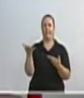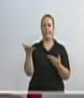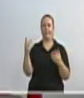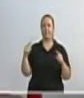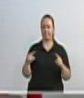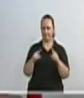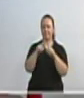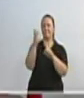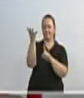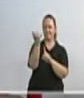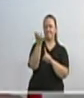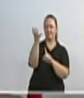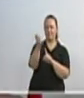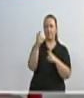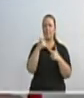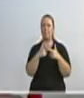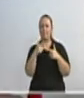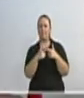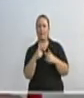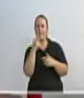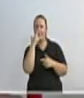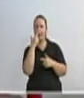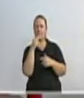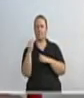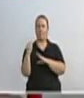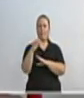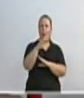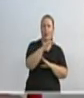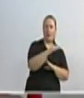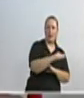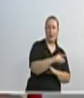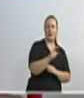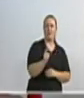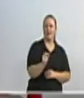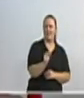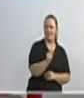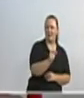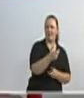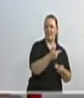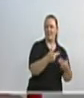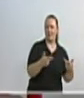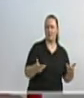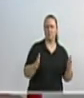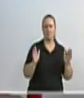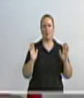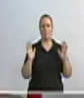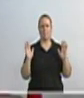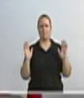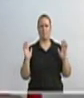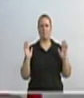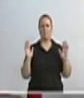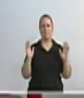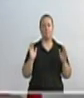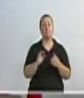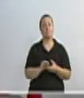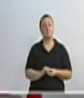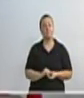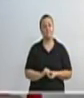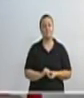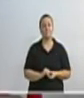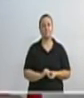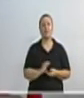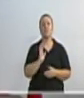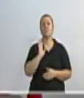dificuldade no que diz respeito à saúde, cancerígeno, enfim. Eu quero dizer que essa situação já